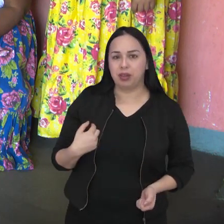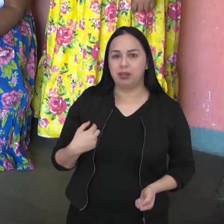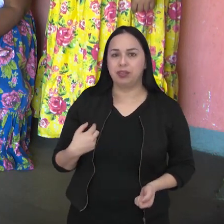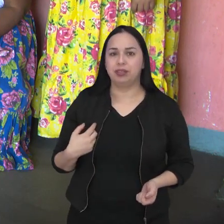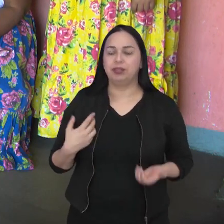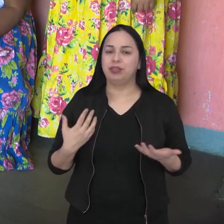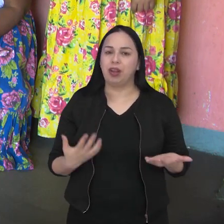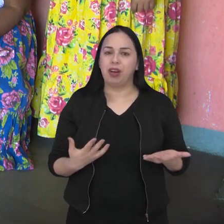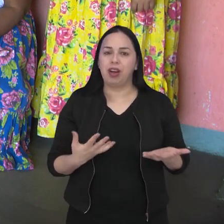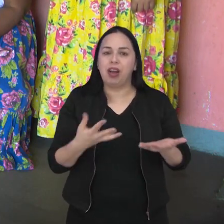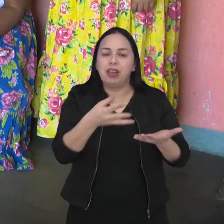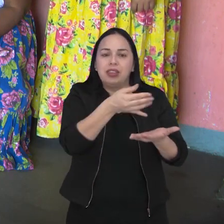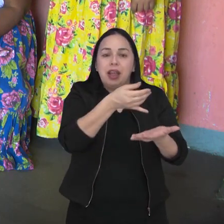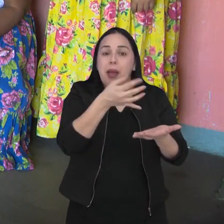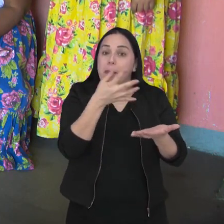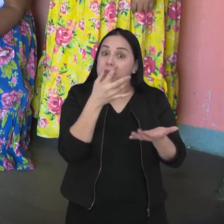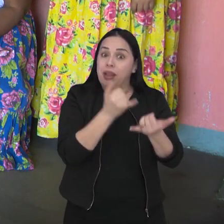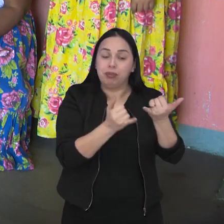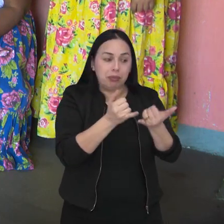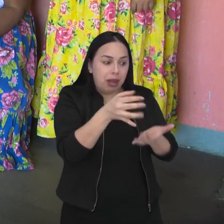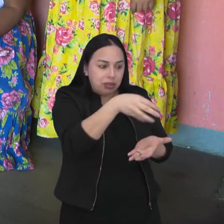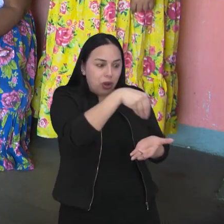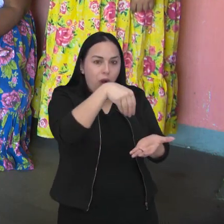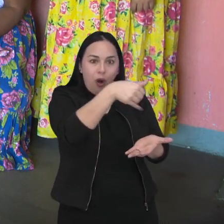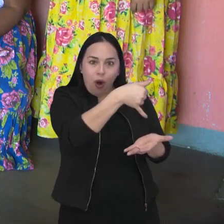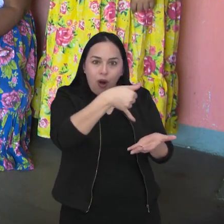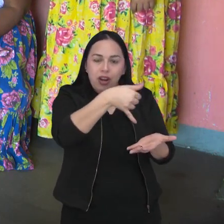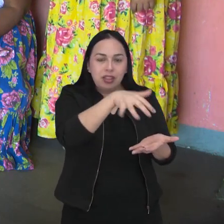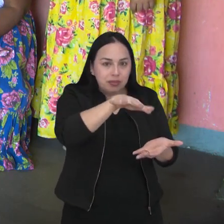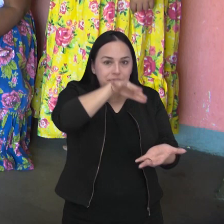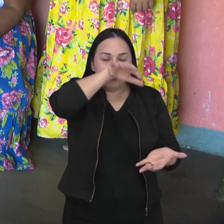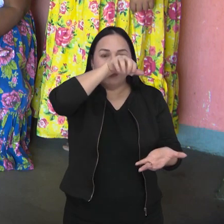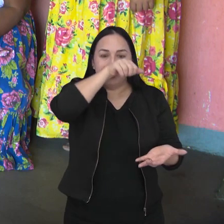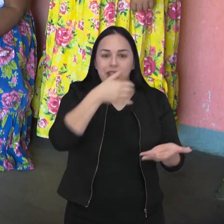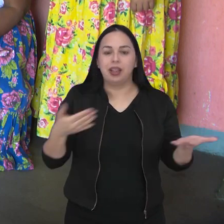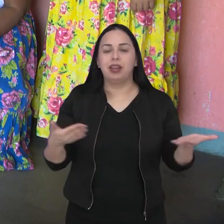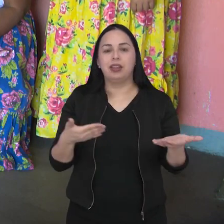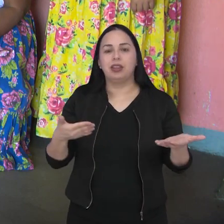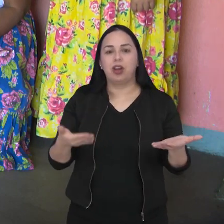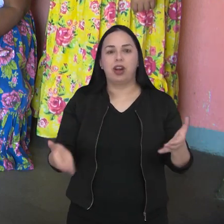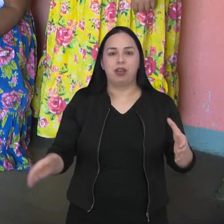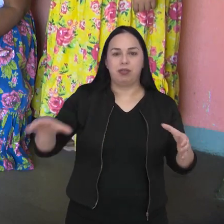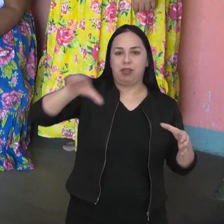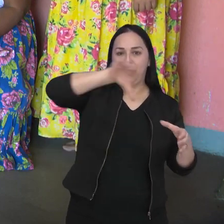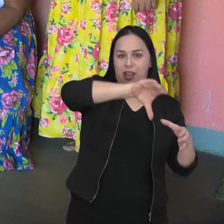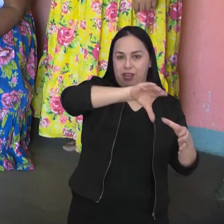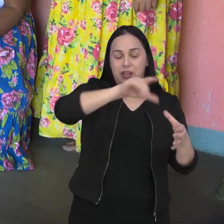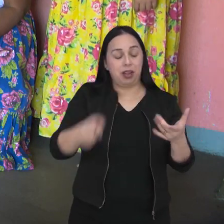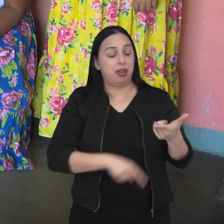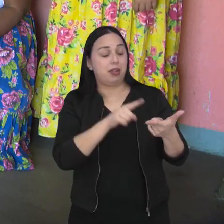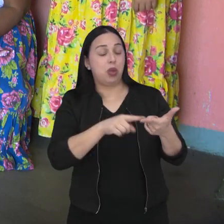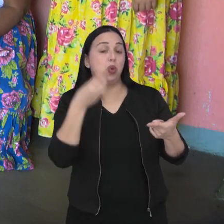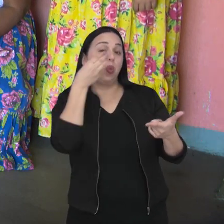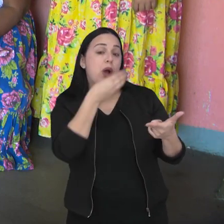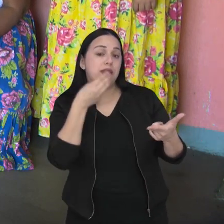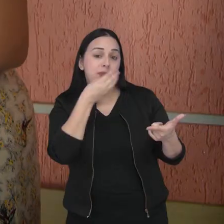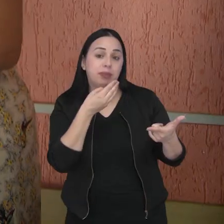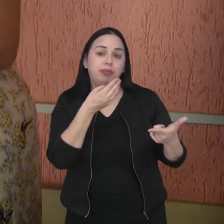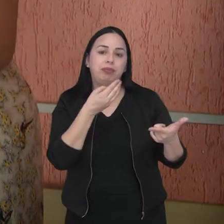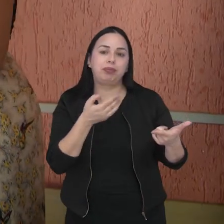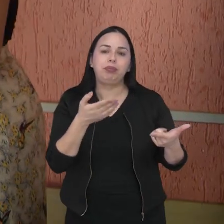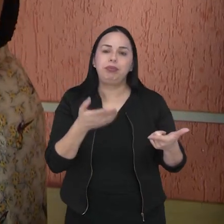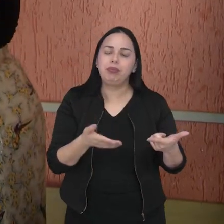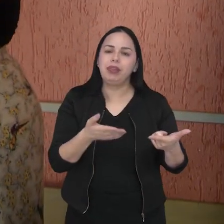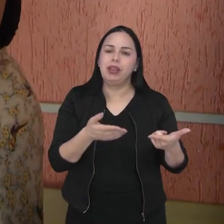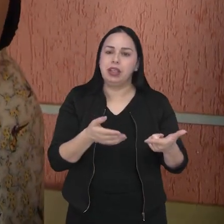Gente, solta muito óleo, ele é muito cheiroso mesmo, né? Agora ele vai colocar a farinha e o açúcar. Laudenin,